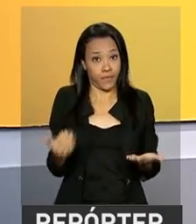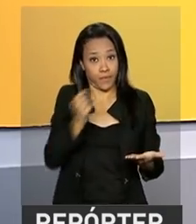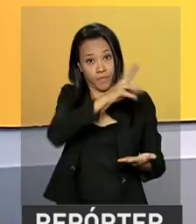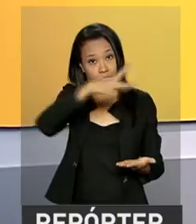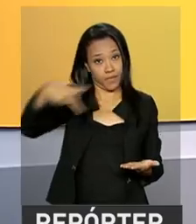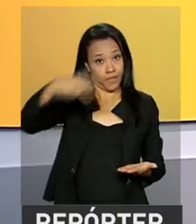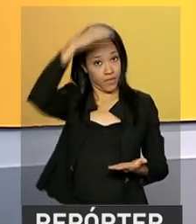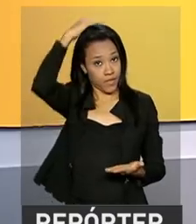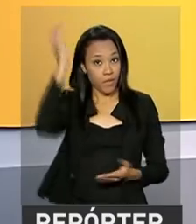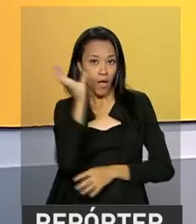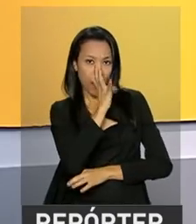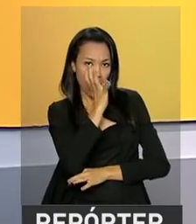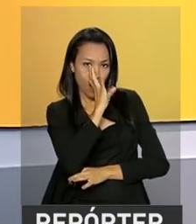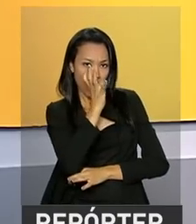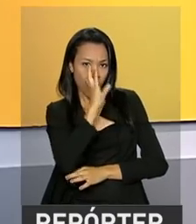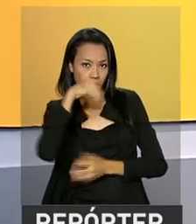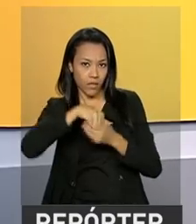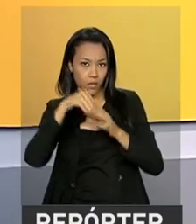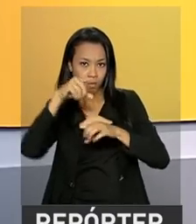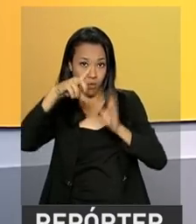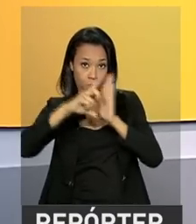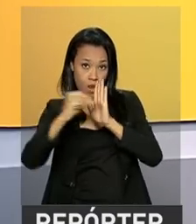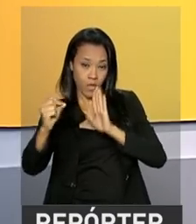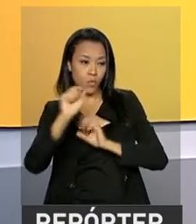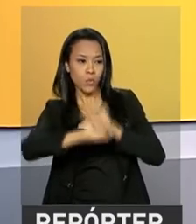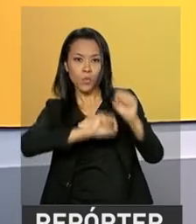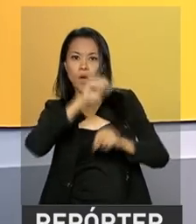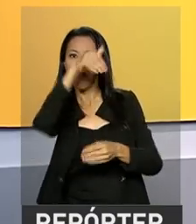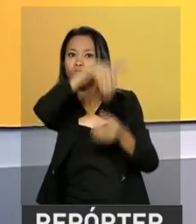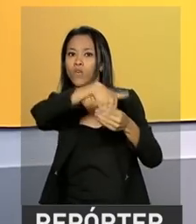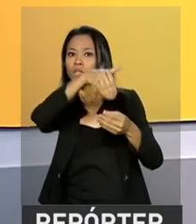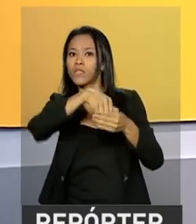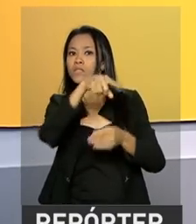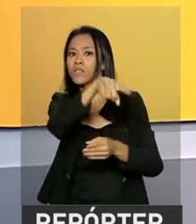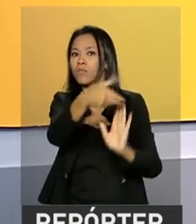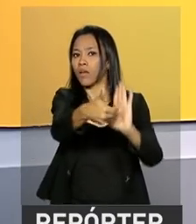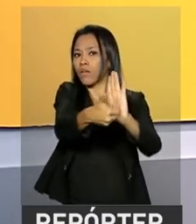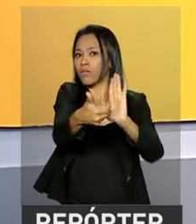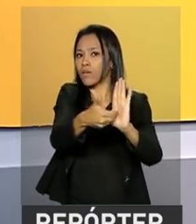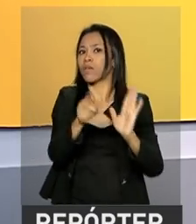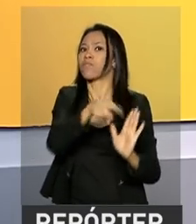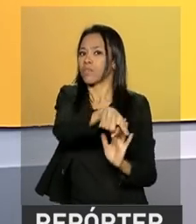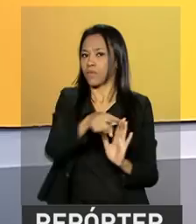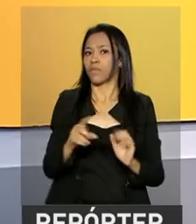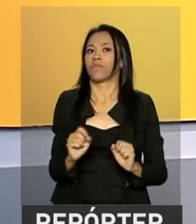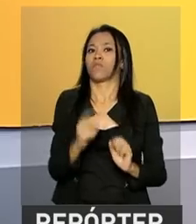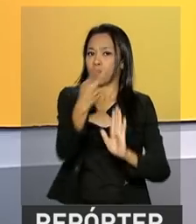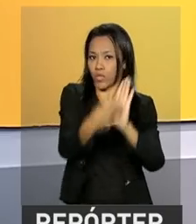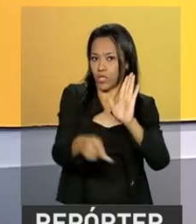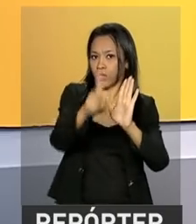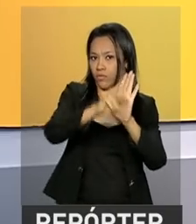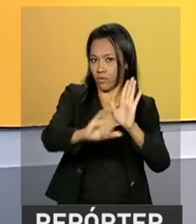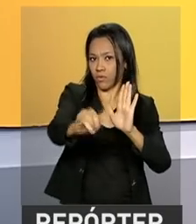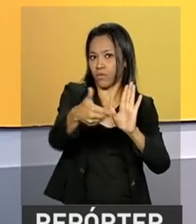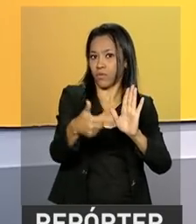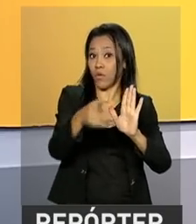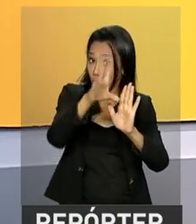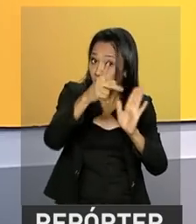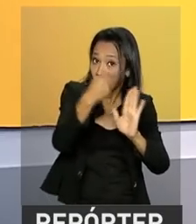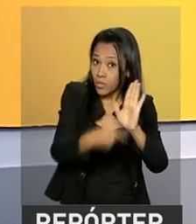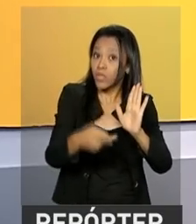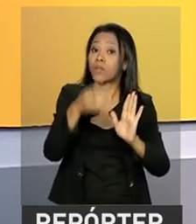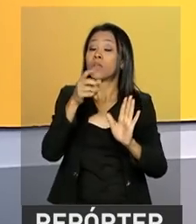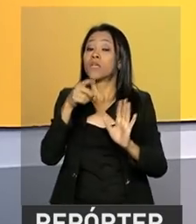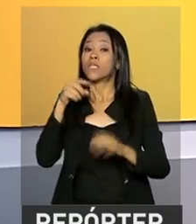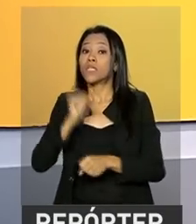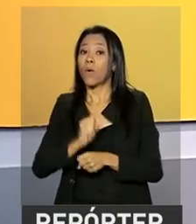acompanhou do palácio do planalto a votação do projeto de modernização das leis trabalhistas por meio do porta-voz da presidência